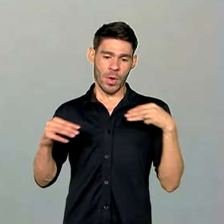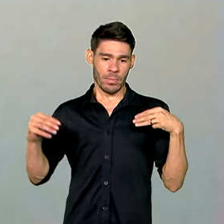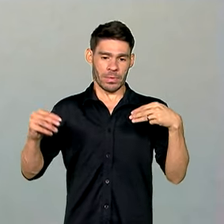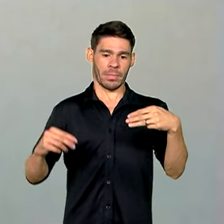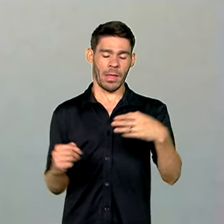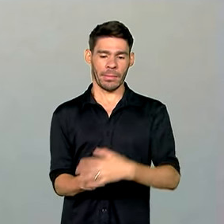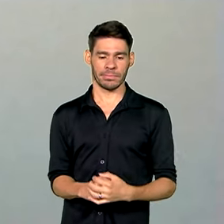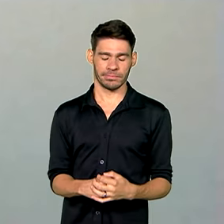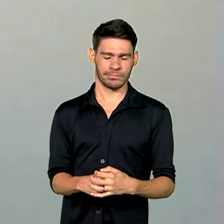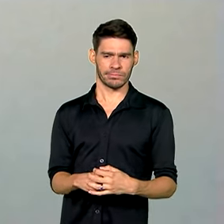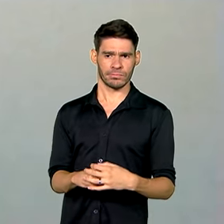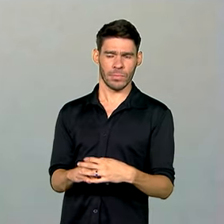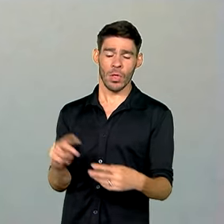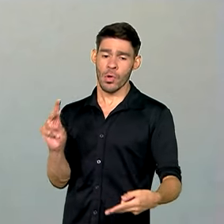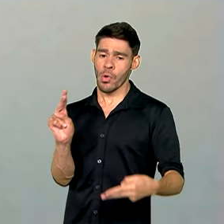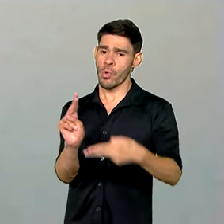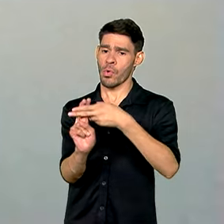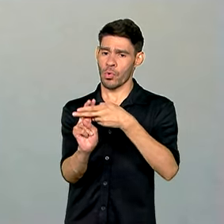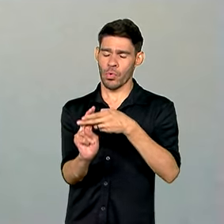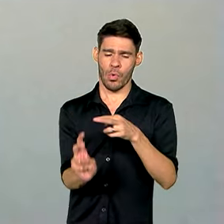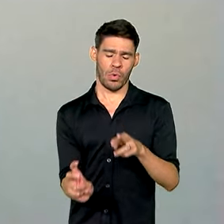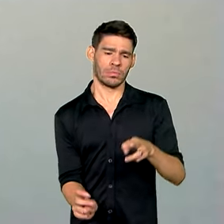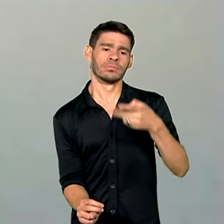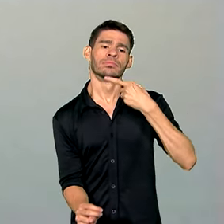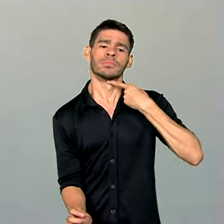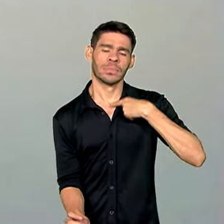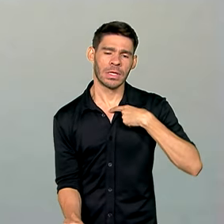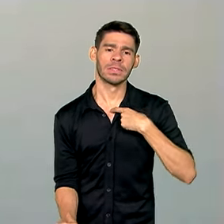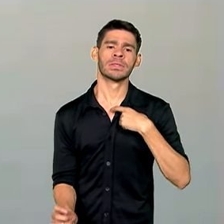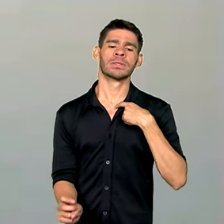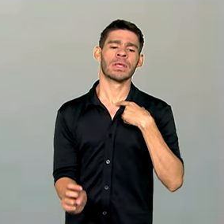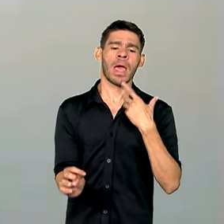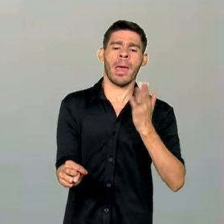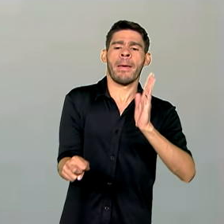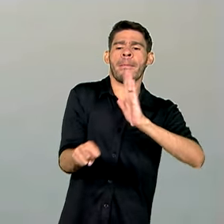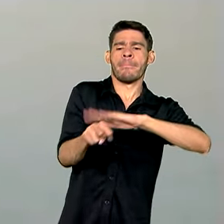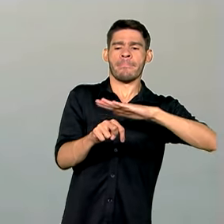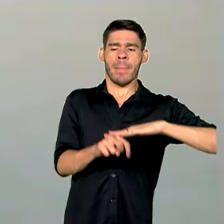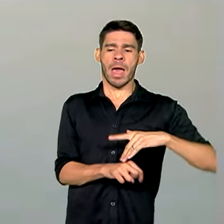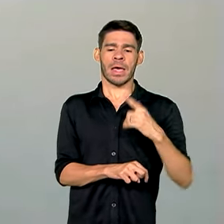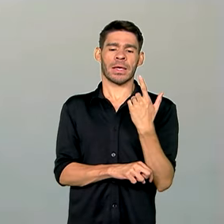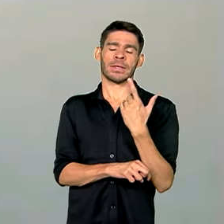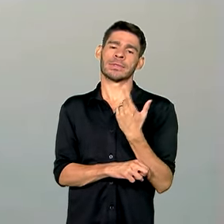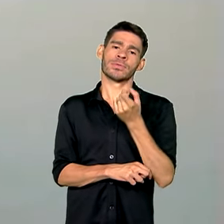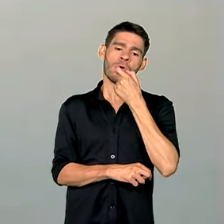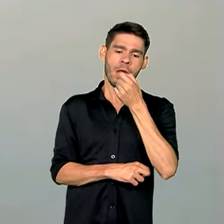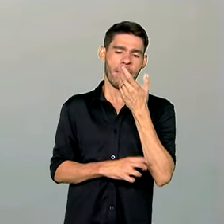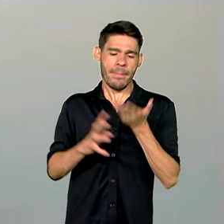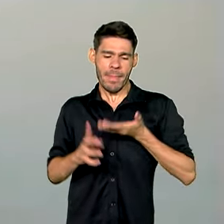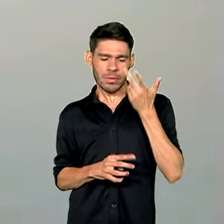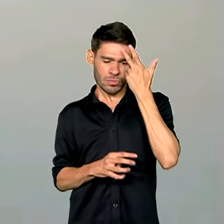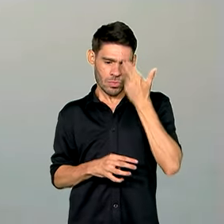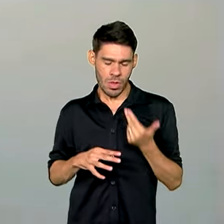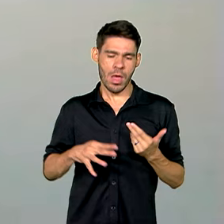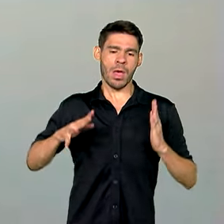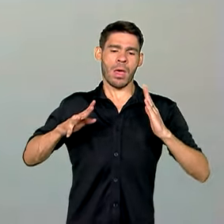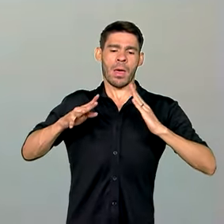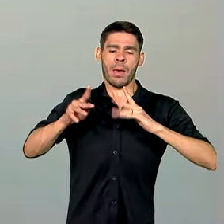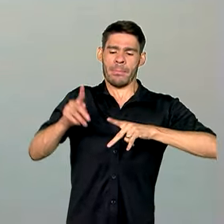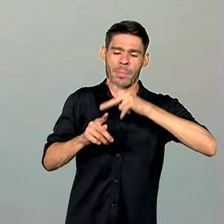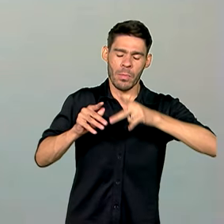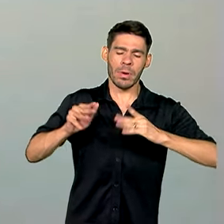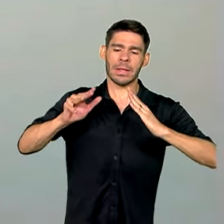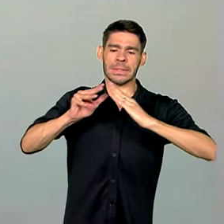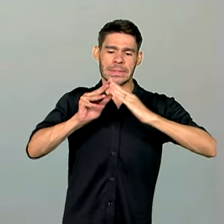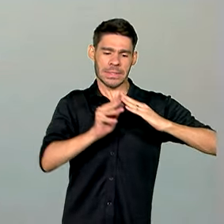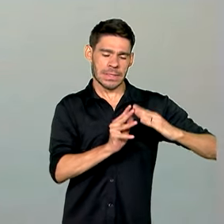O SUS espera que cada vez mais os fitoterápicos entrem na casa da população,